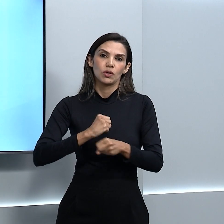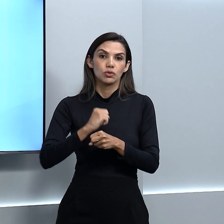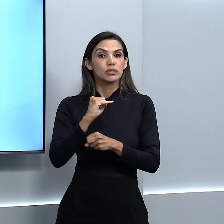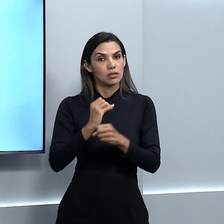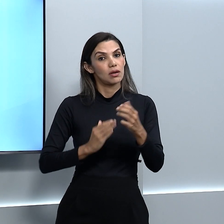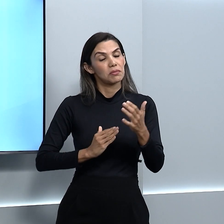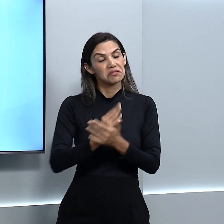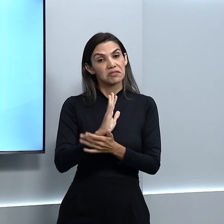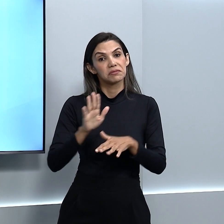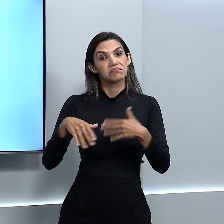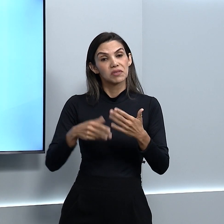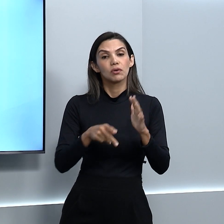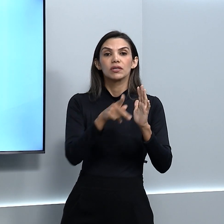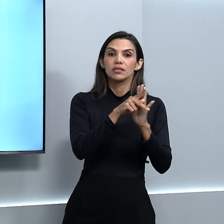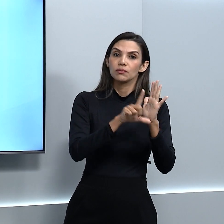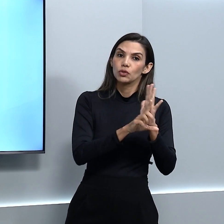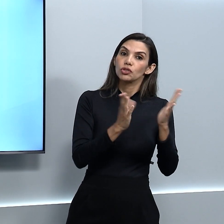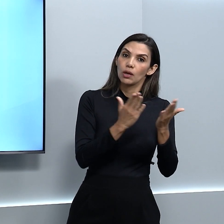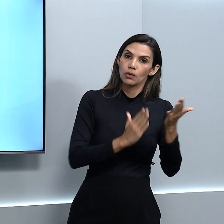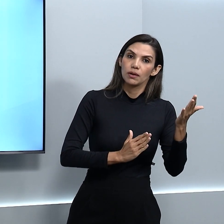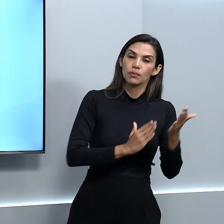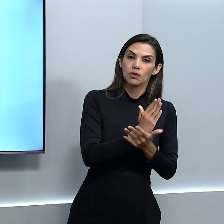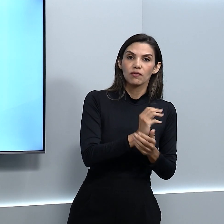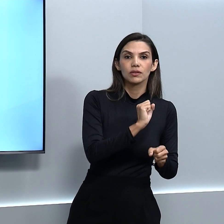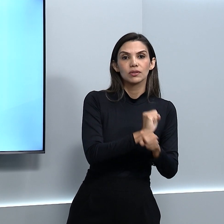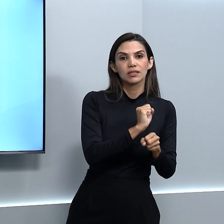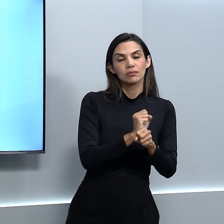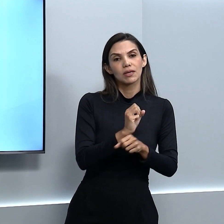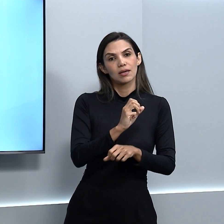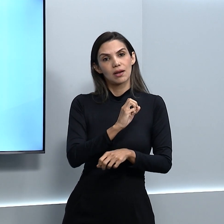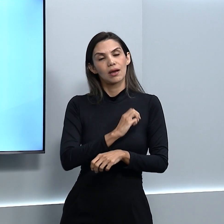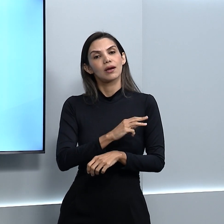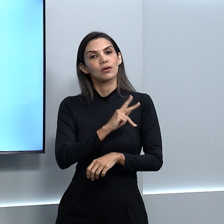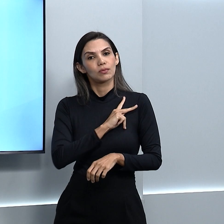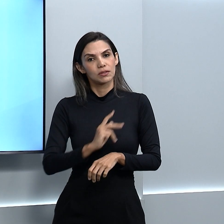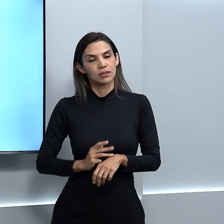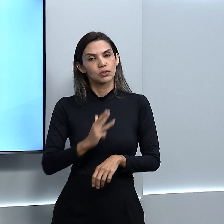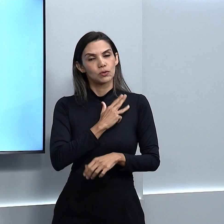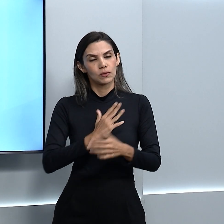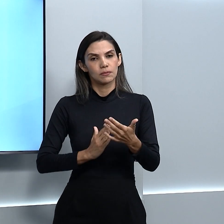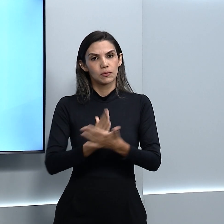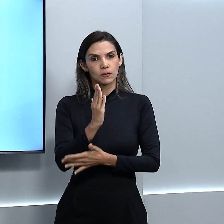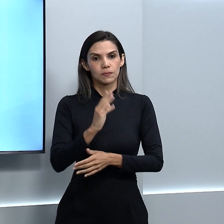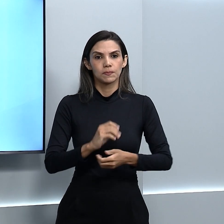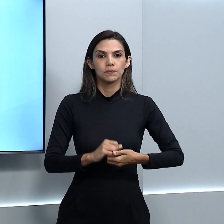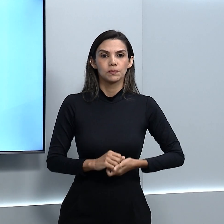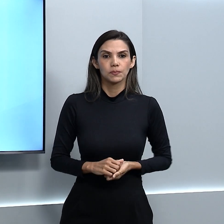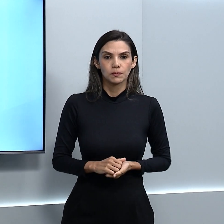Um projeto aprovado na Câmara segue agora para a sanção do presidente Lula.